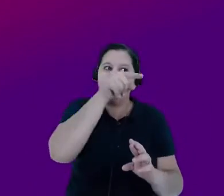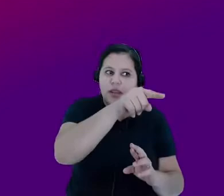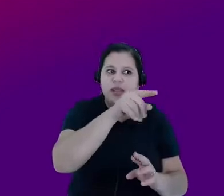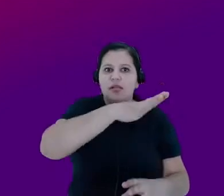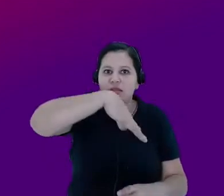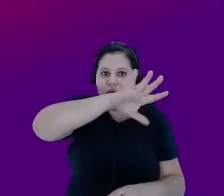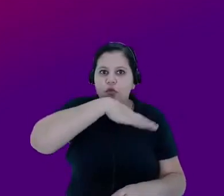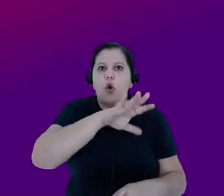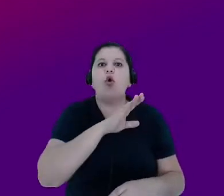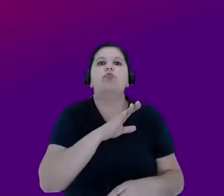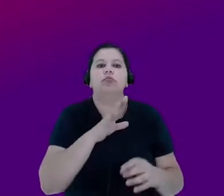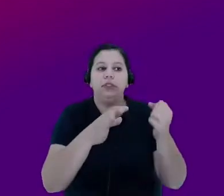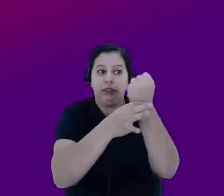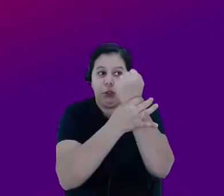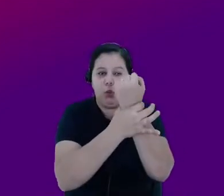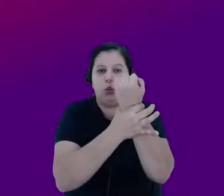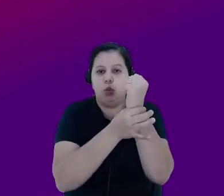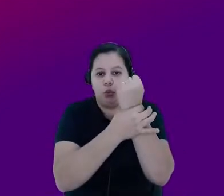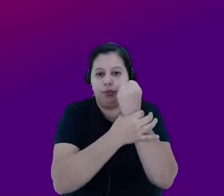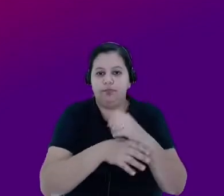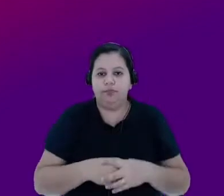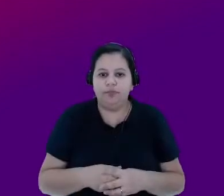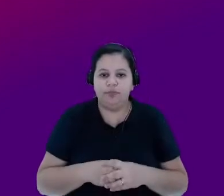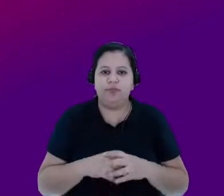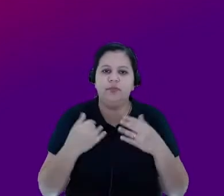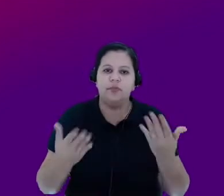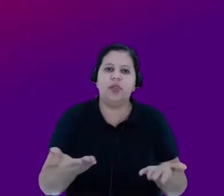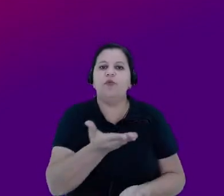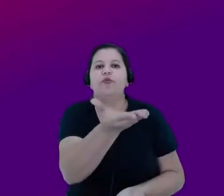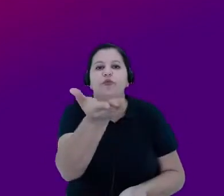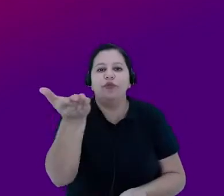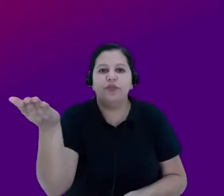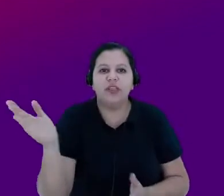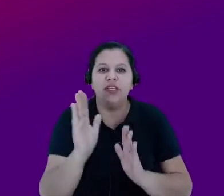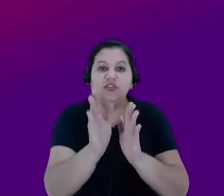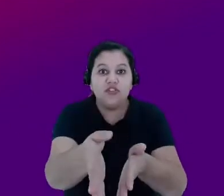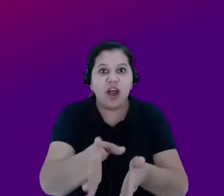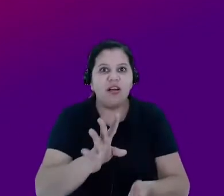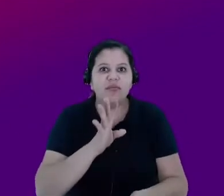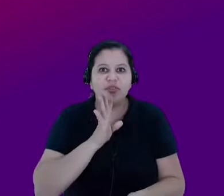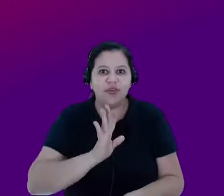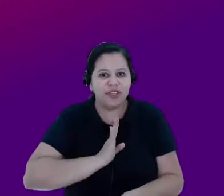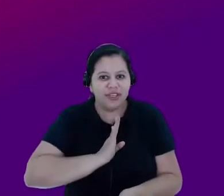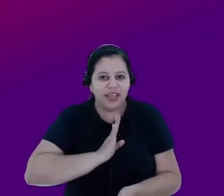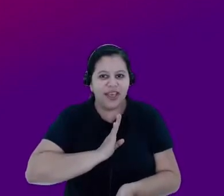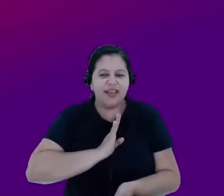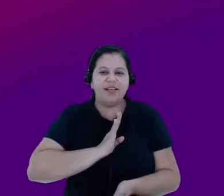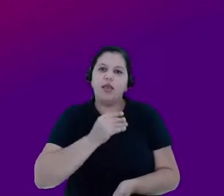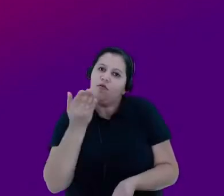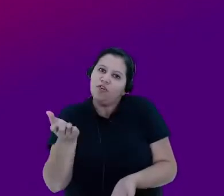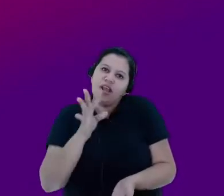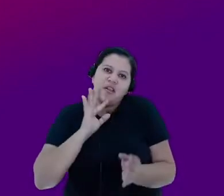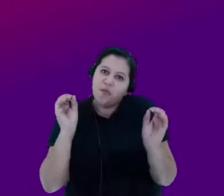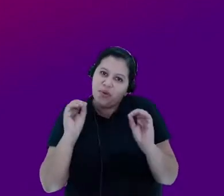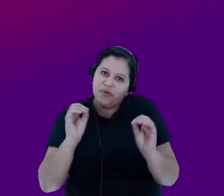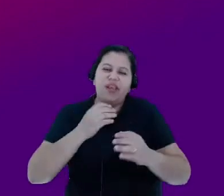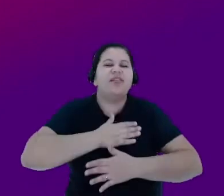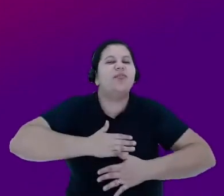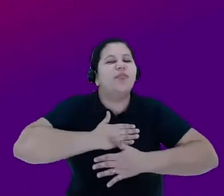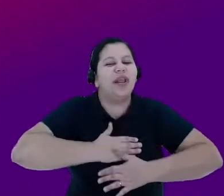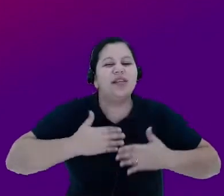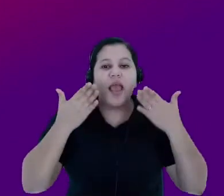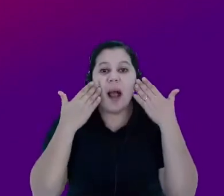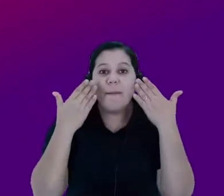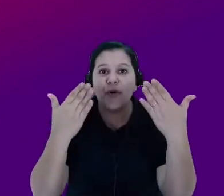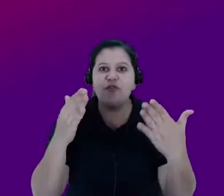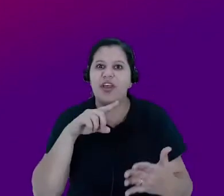aqui sobre o setor. Então, para quem já me conhece, é um prazer falar com vocês de novo. Para quem não me conhece, é um prazer aqui apresentar um pouco dos insights que a